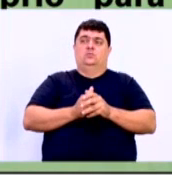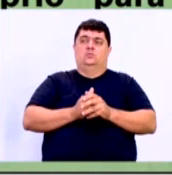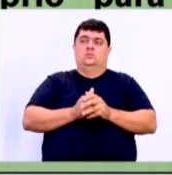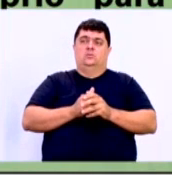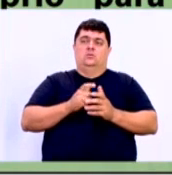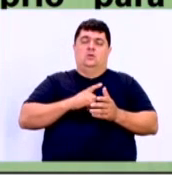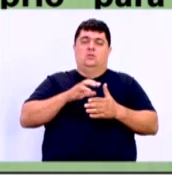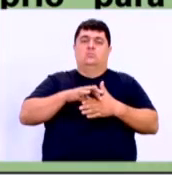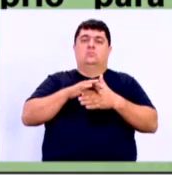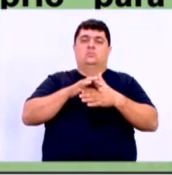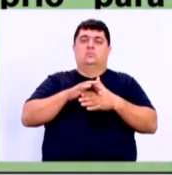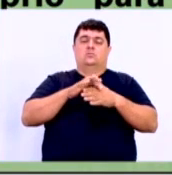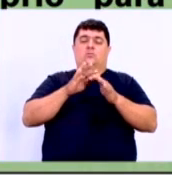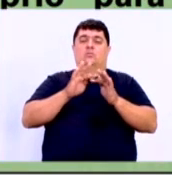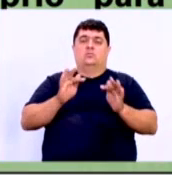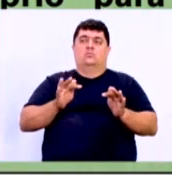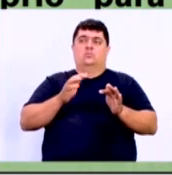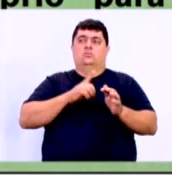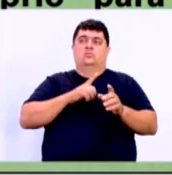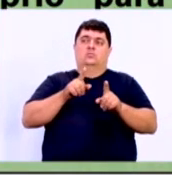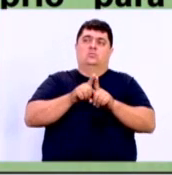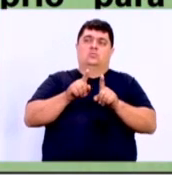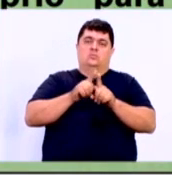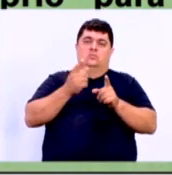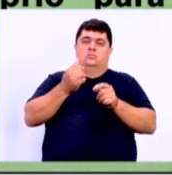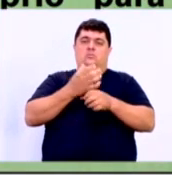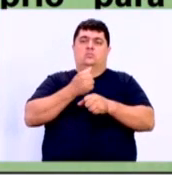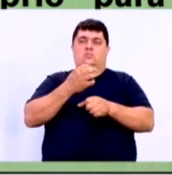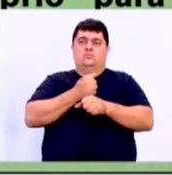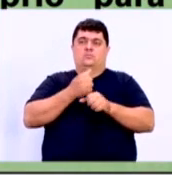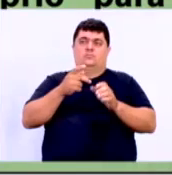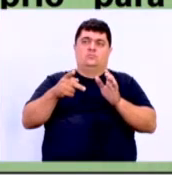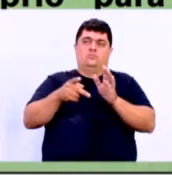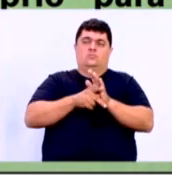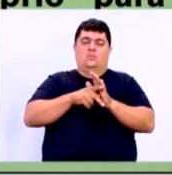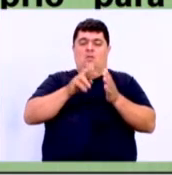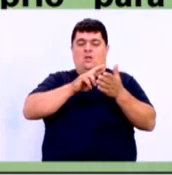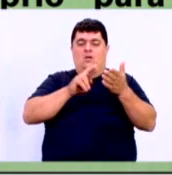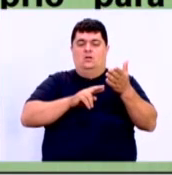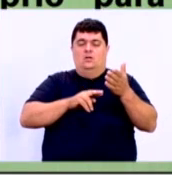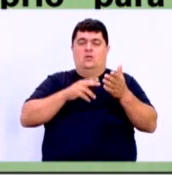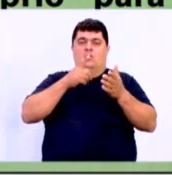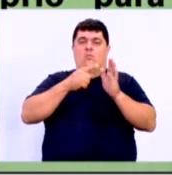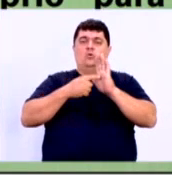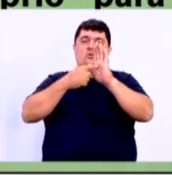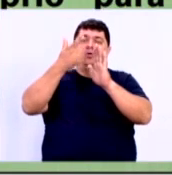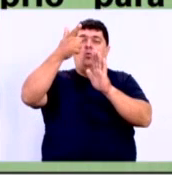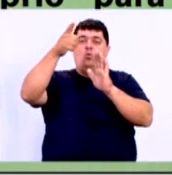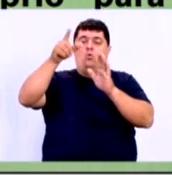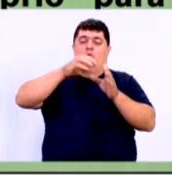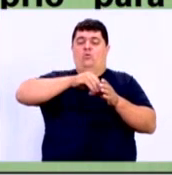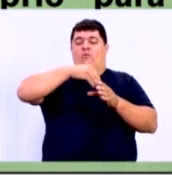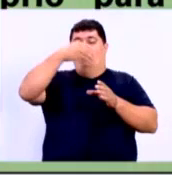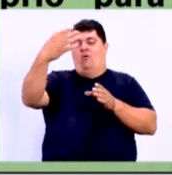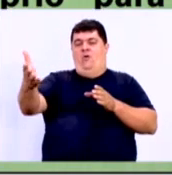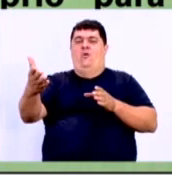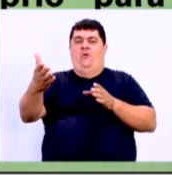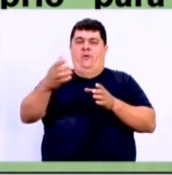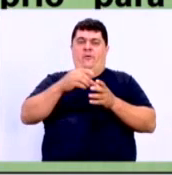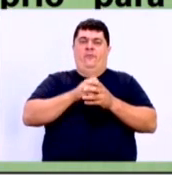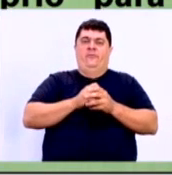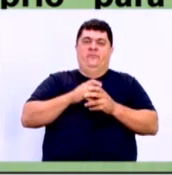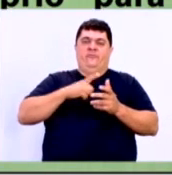princípios fundamentais de contabilidade, próprio para a geração de relatórios externos. Ou seja, o custeio